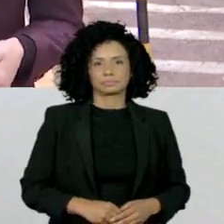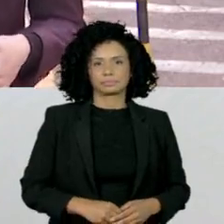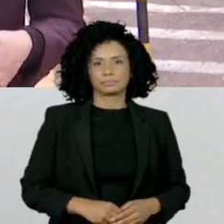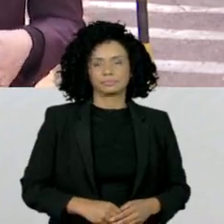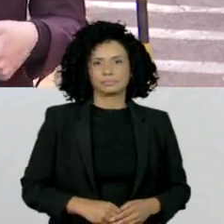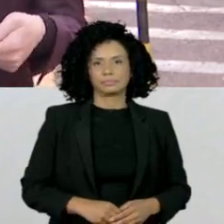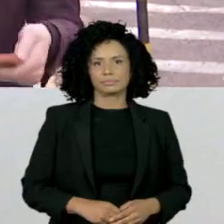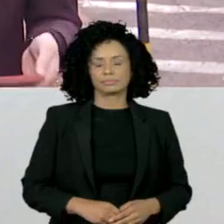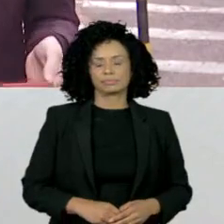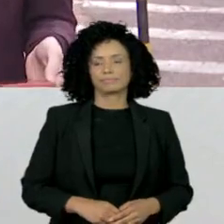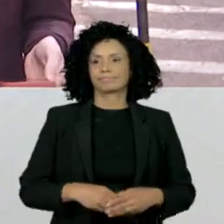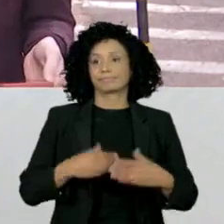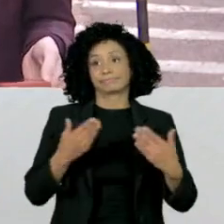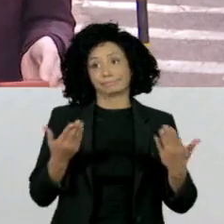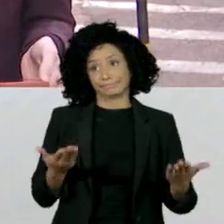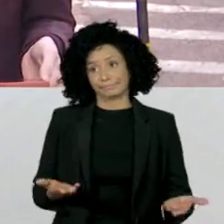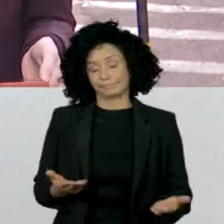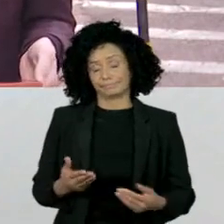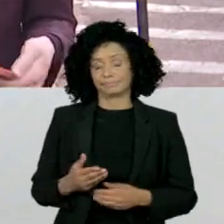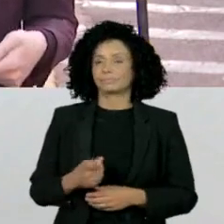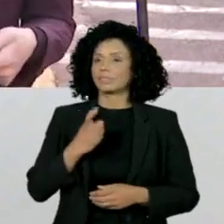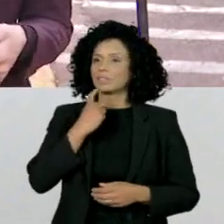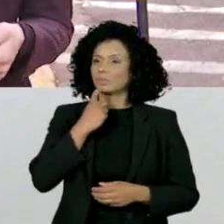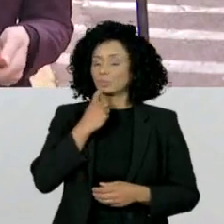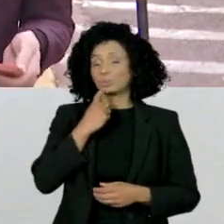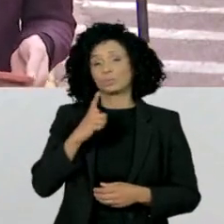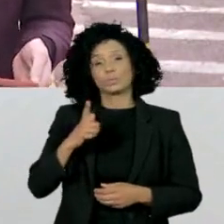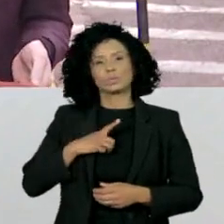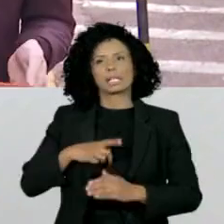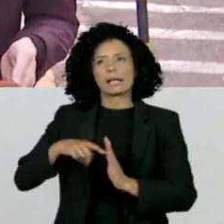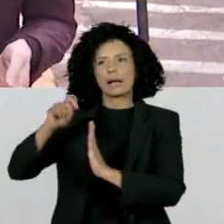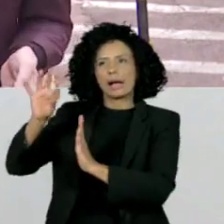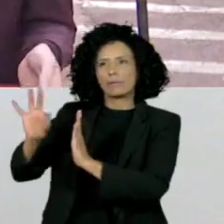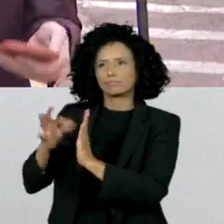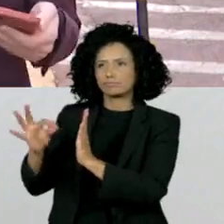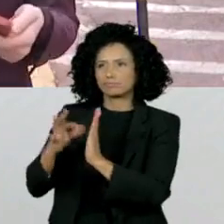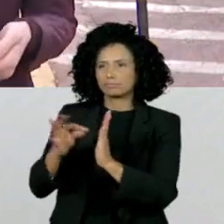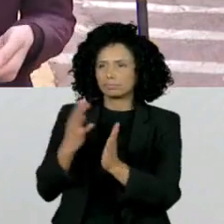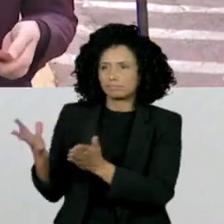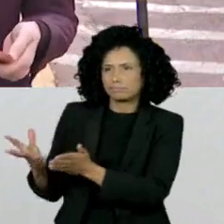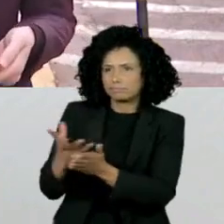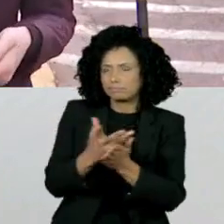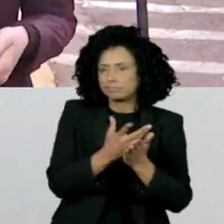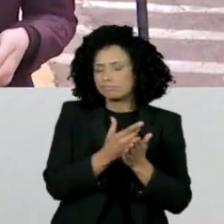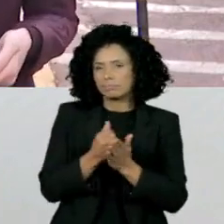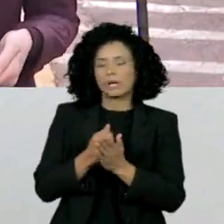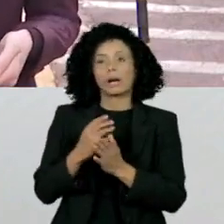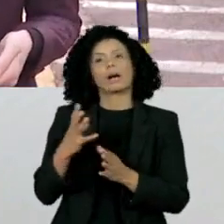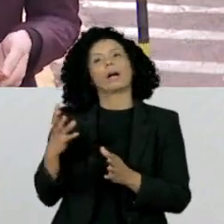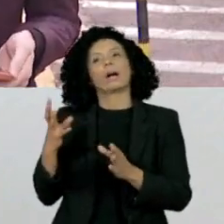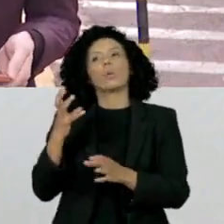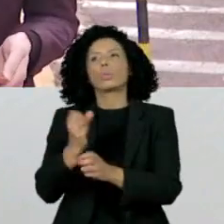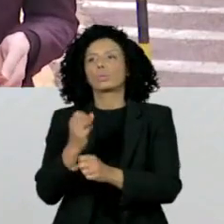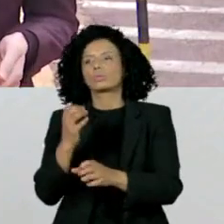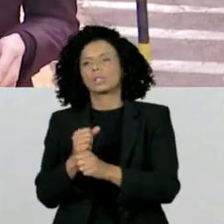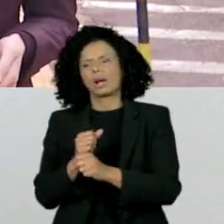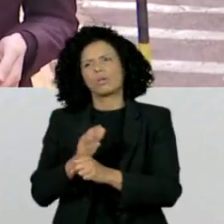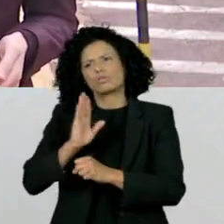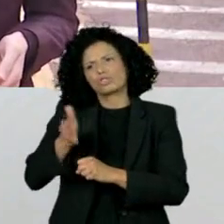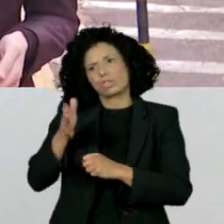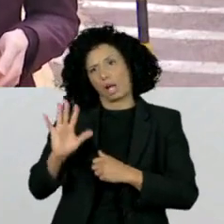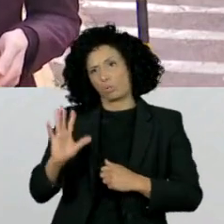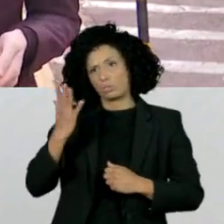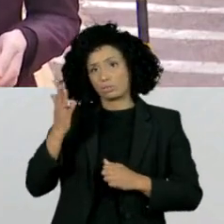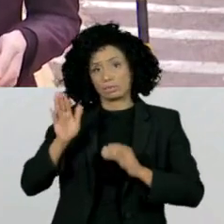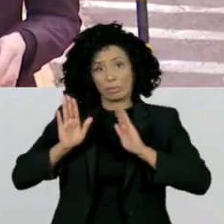Olha, o número mínimo de assinaturas para sair essa CPI já tem. Só que a pressão nos bastidores por parte do governo Jair Bolsonaro